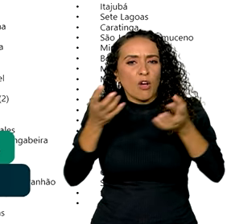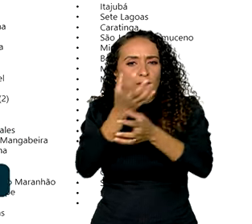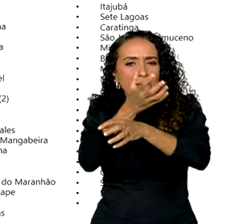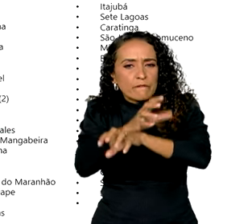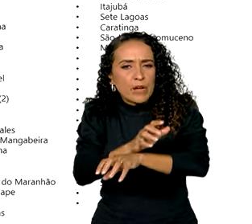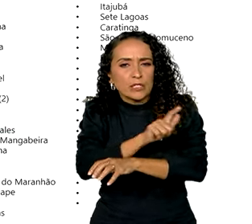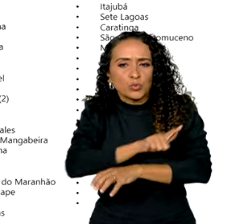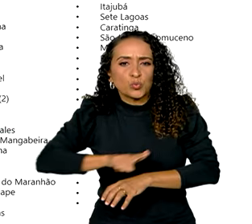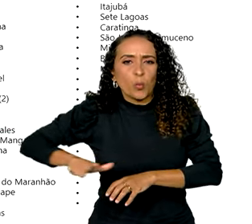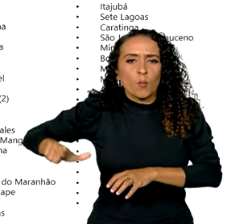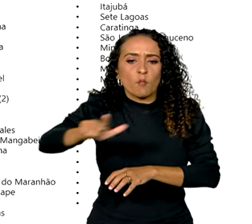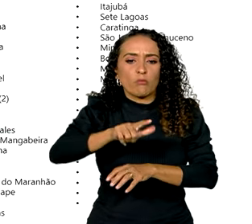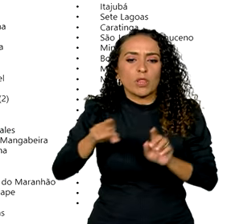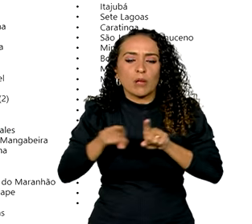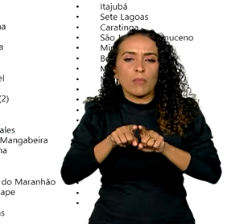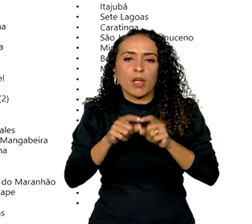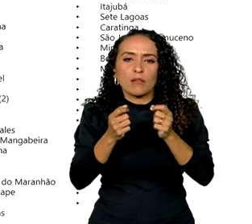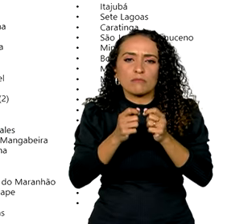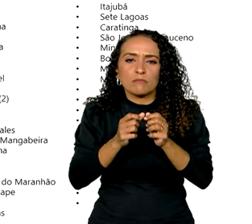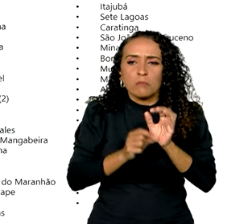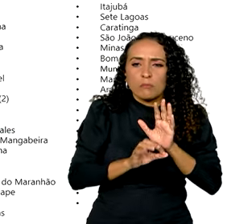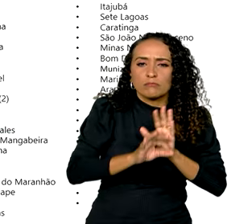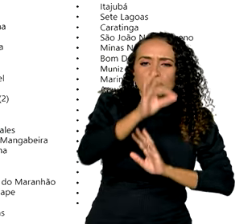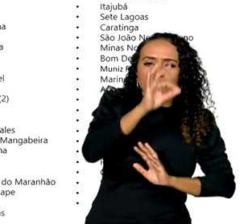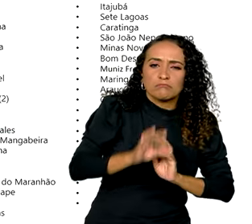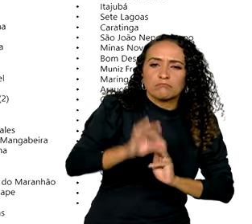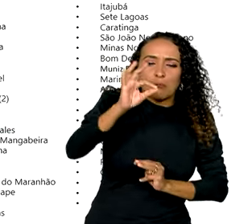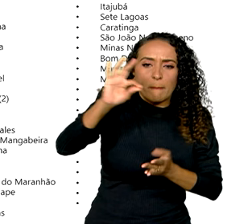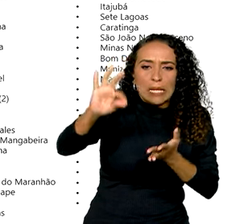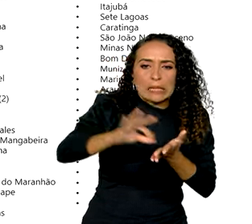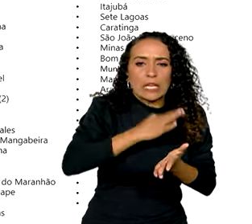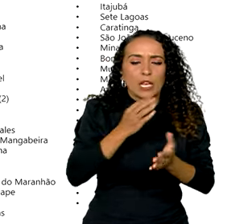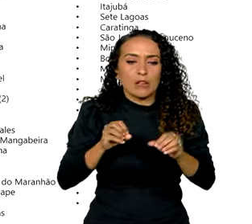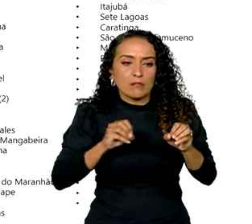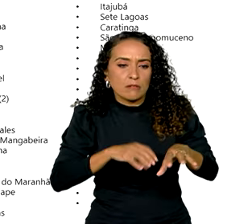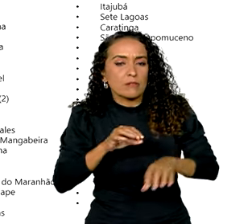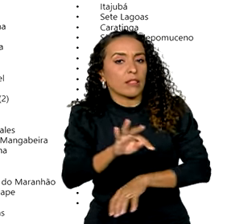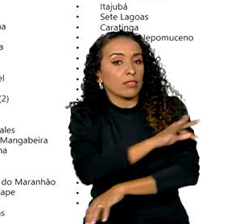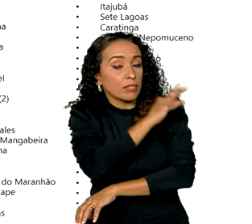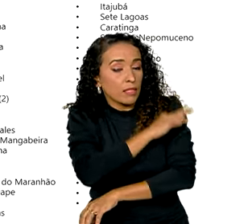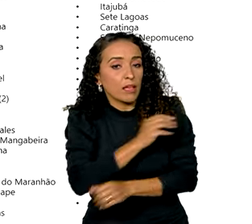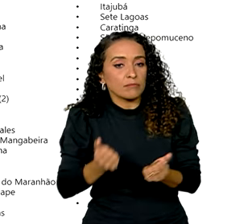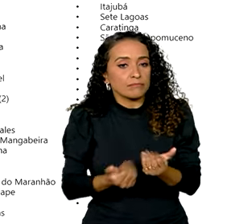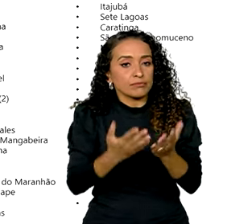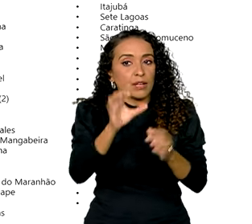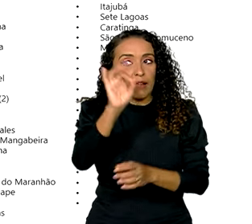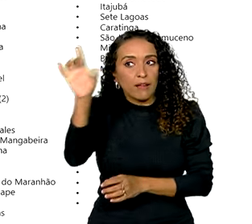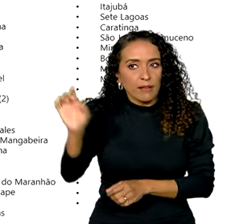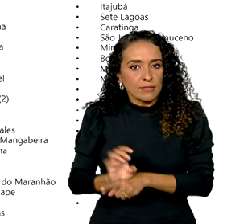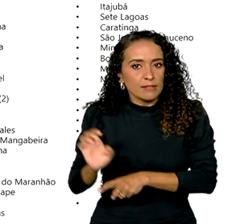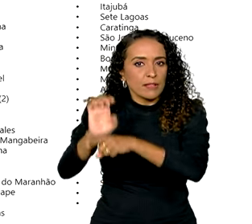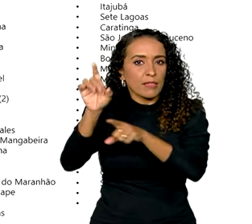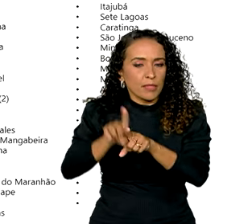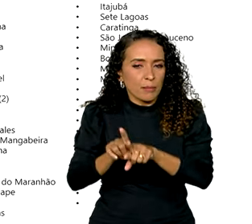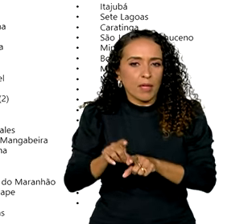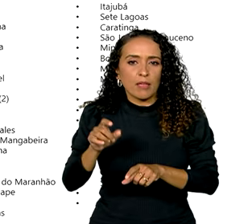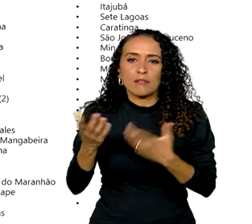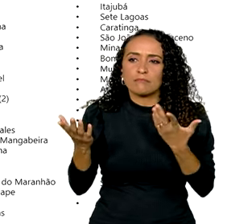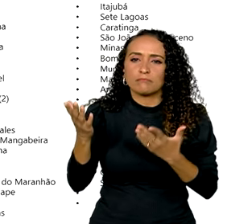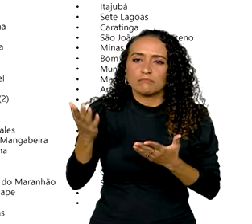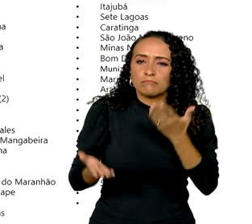demográficos, olhar a proporção de matrícula de ensino técnico ofertada também em cada estado, olhar a